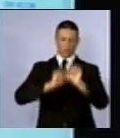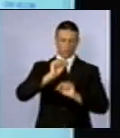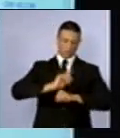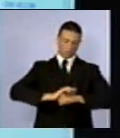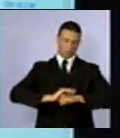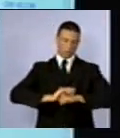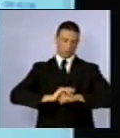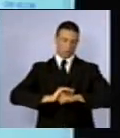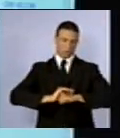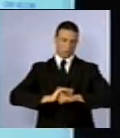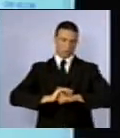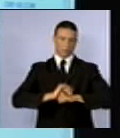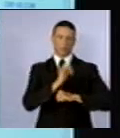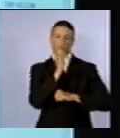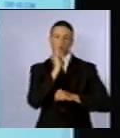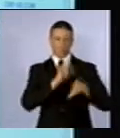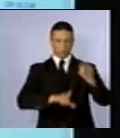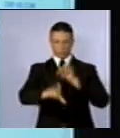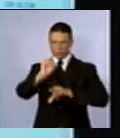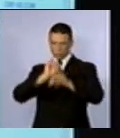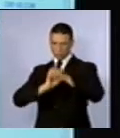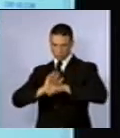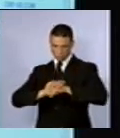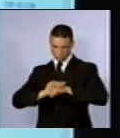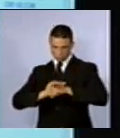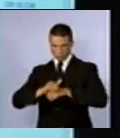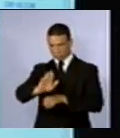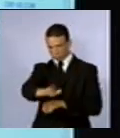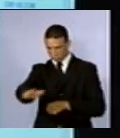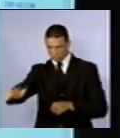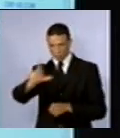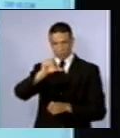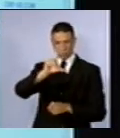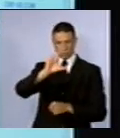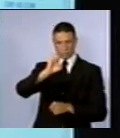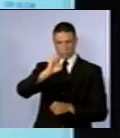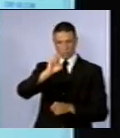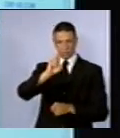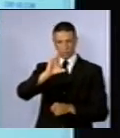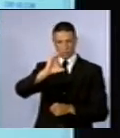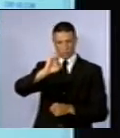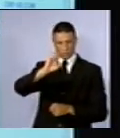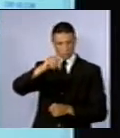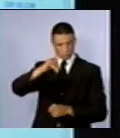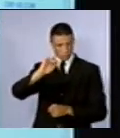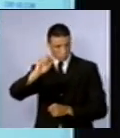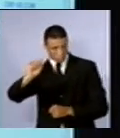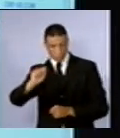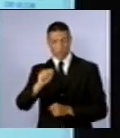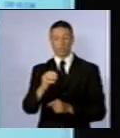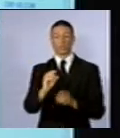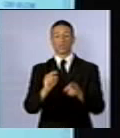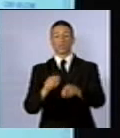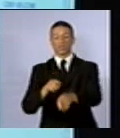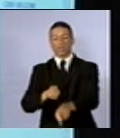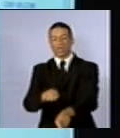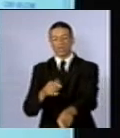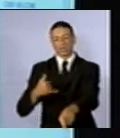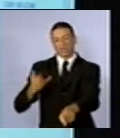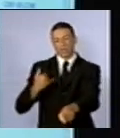Particularmente, nós selecionamos a leucemia infantil, 0 a 14 anos, em três países que adotam